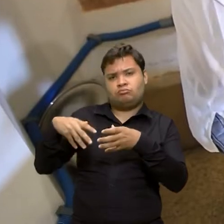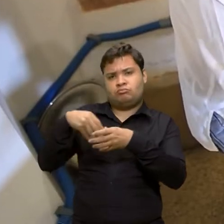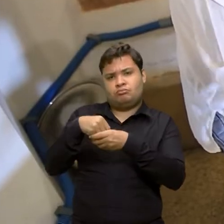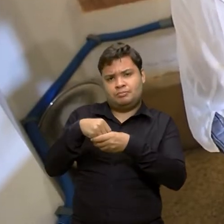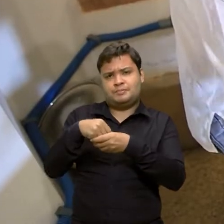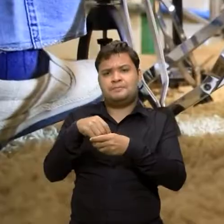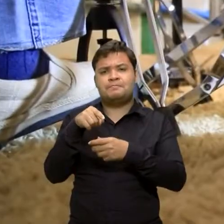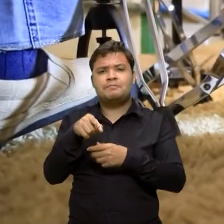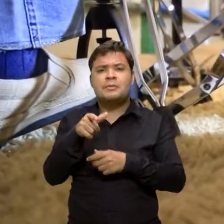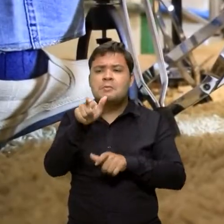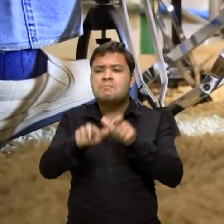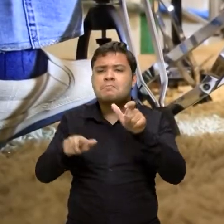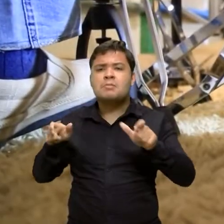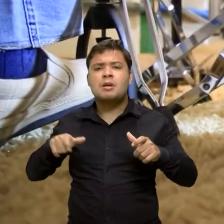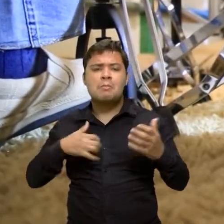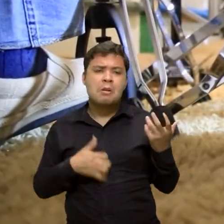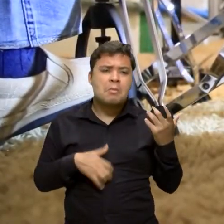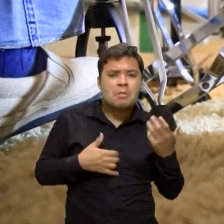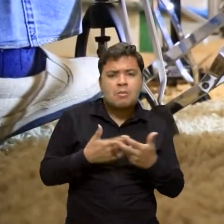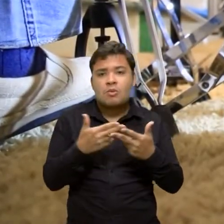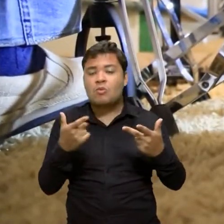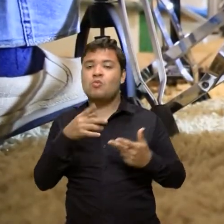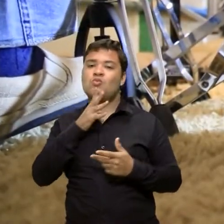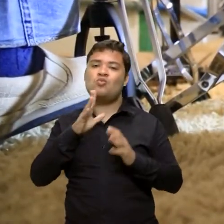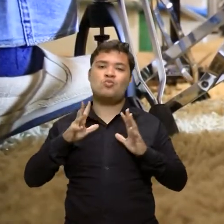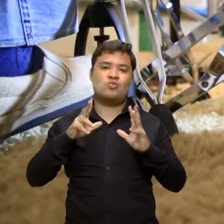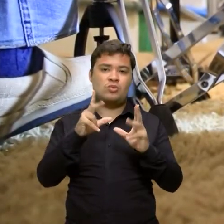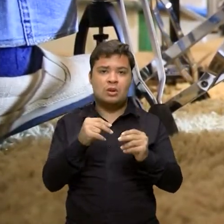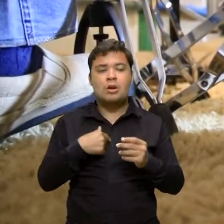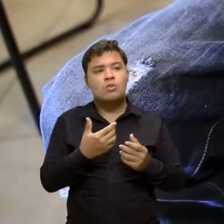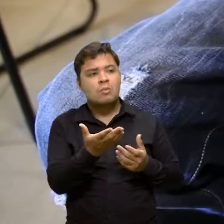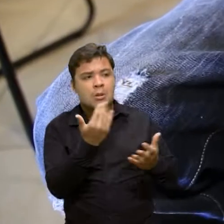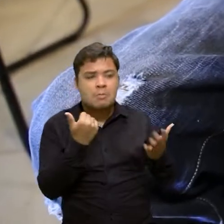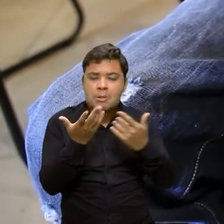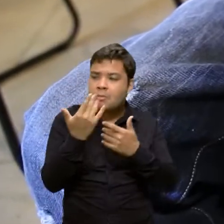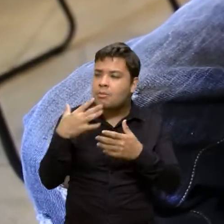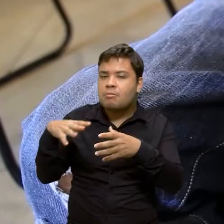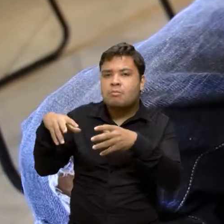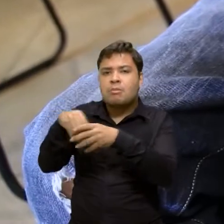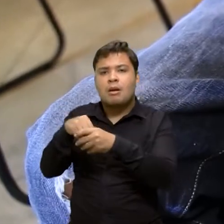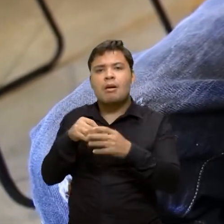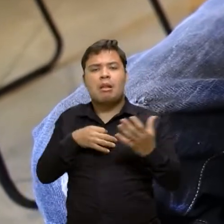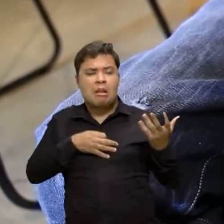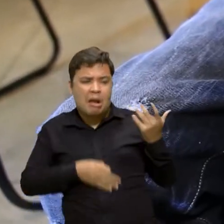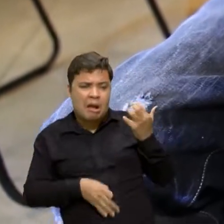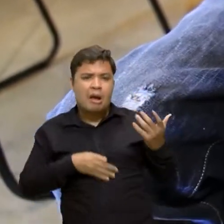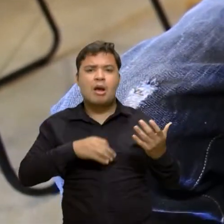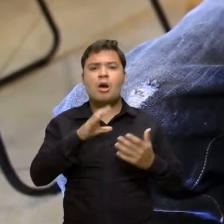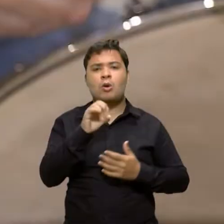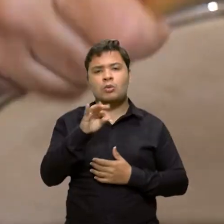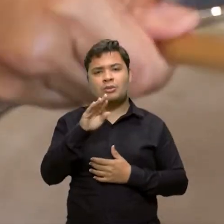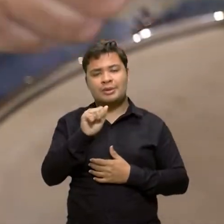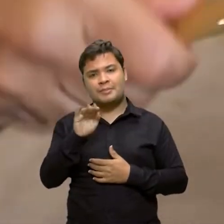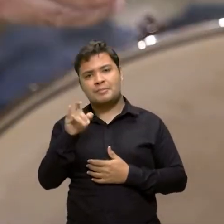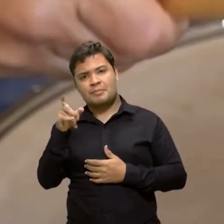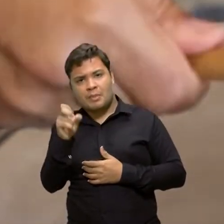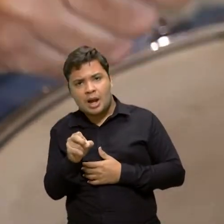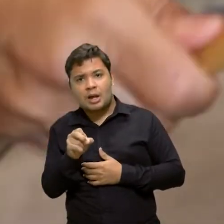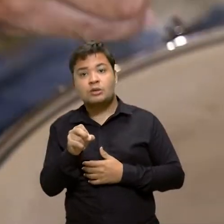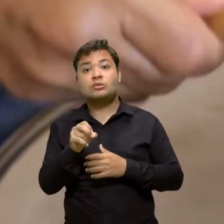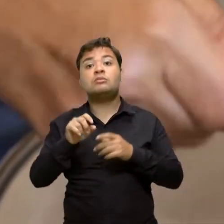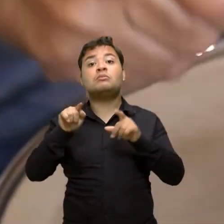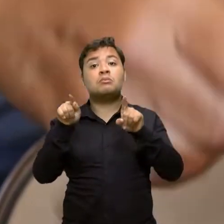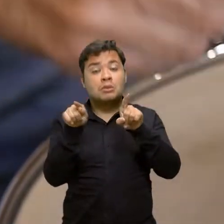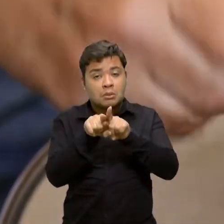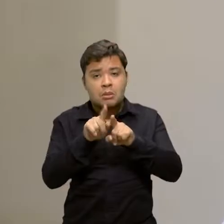conhecia praticamente todos os músicos de Goiânia. E comecei a levar para lá guitarristas, contrabaixistas. Numa dessas eu